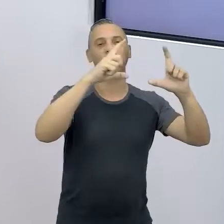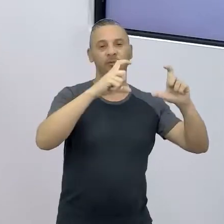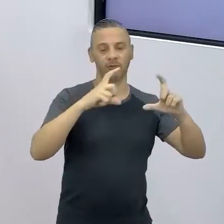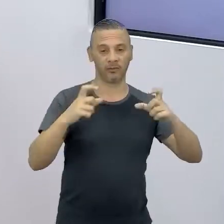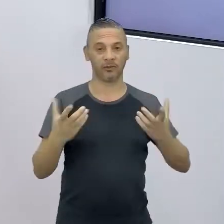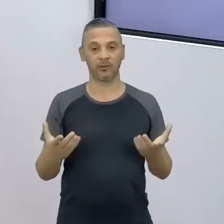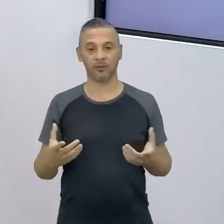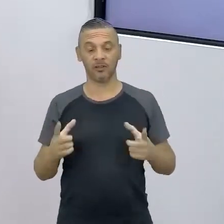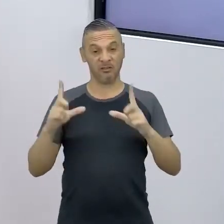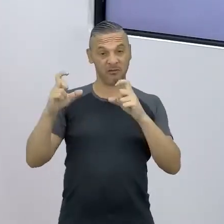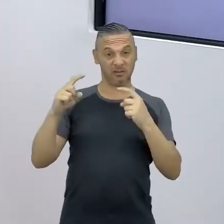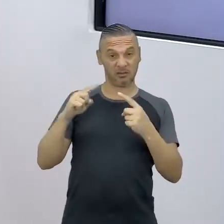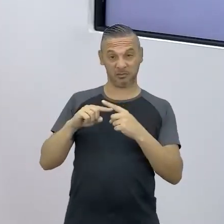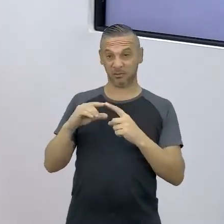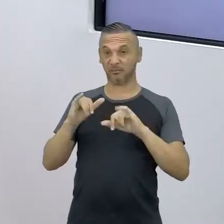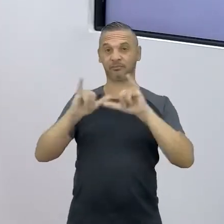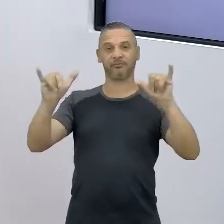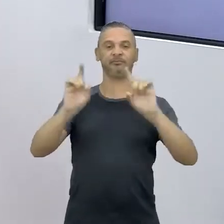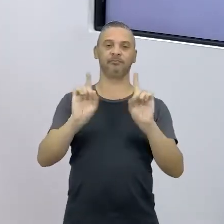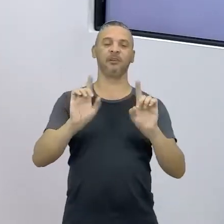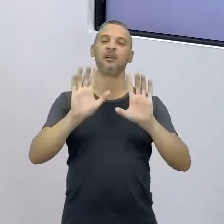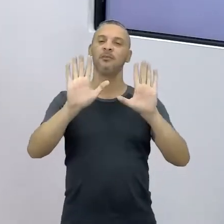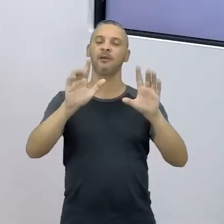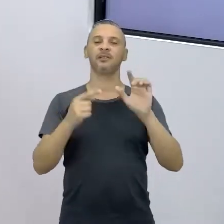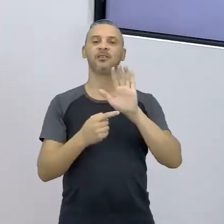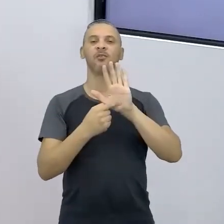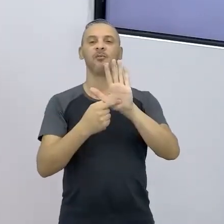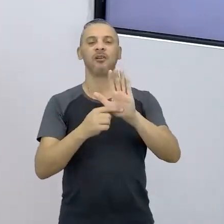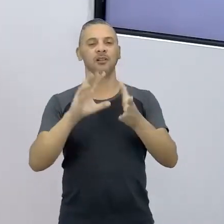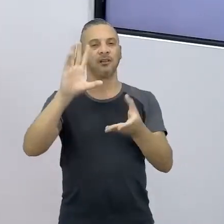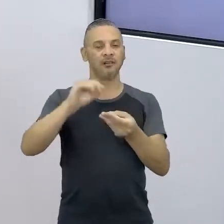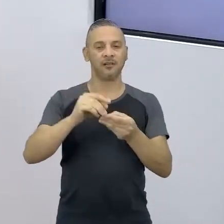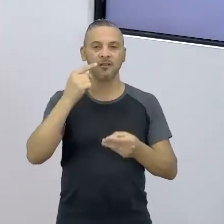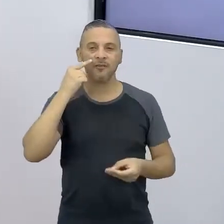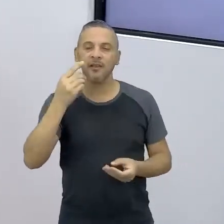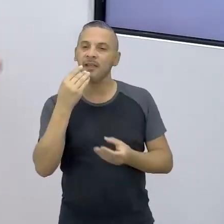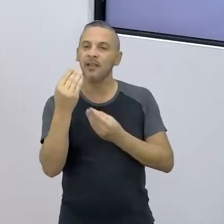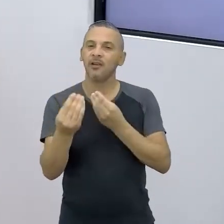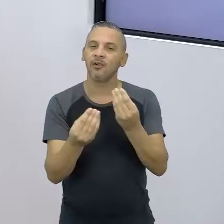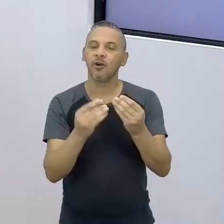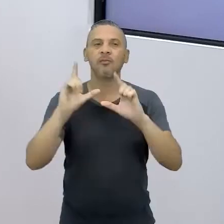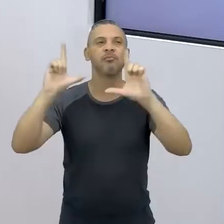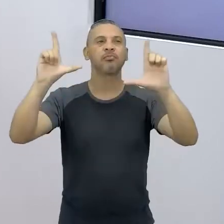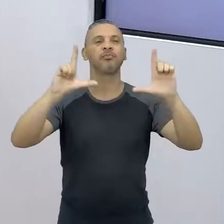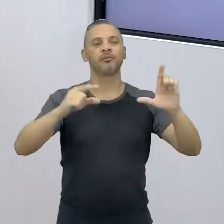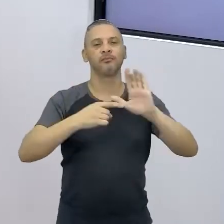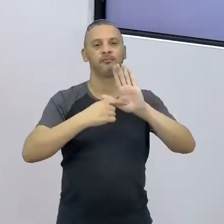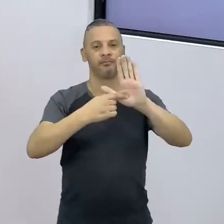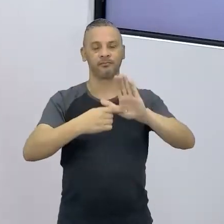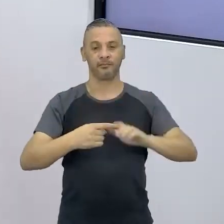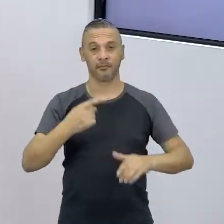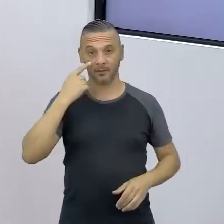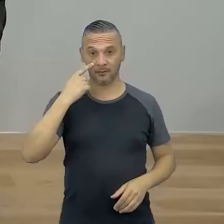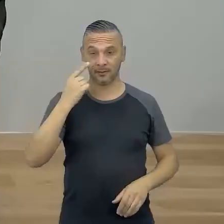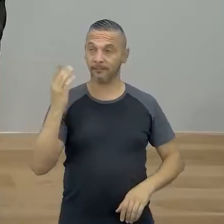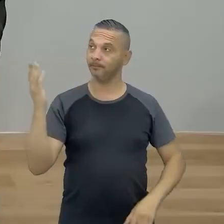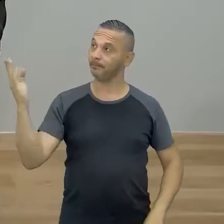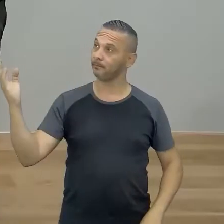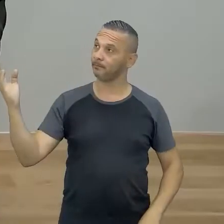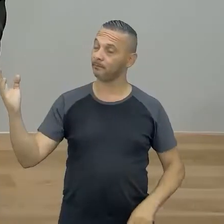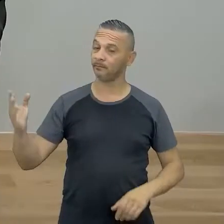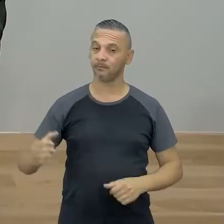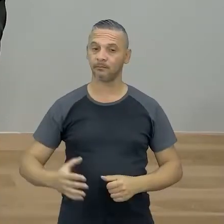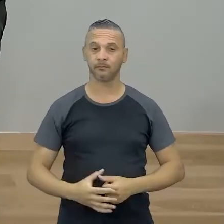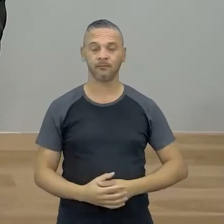A fotografia não tem a ver com a propaganda que a gente está fazendo, mas é só para vocês visualizarem como pode ser essa mostra de fotografia. Roda aí.